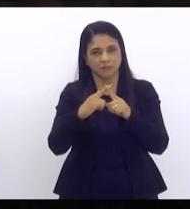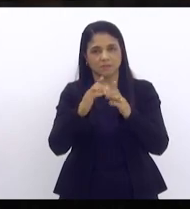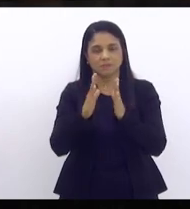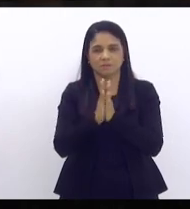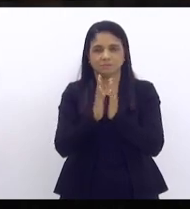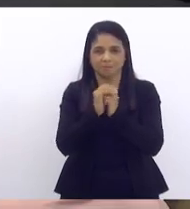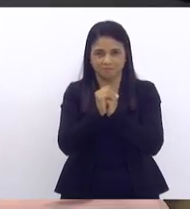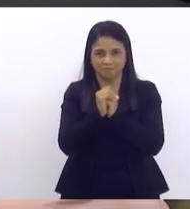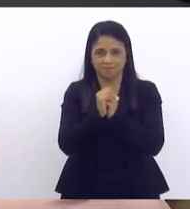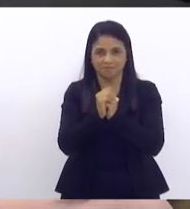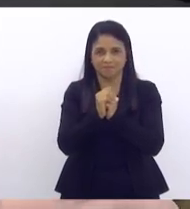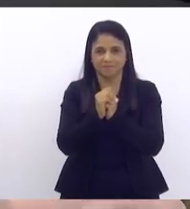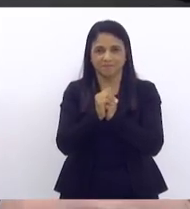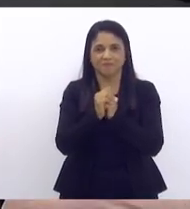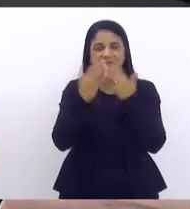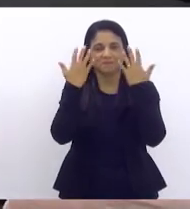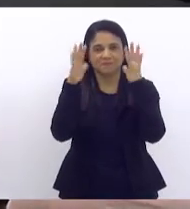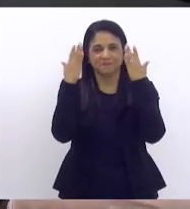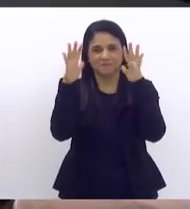Amém.